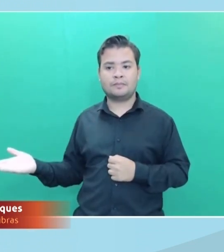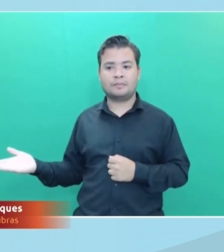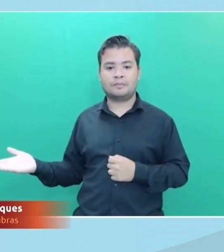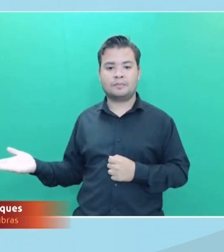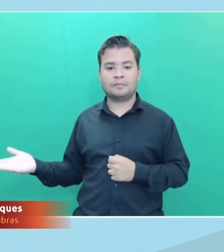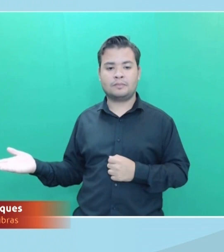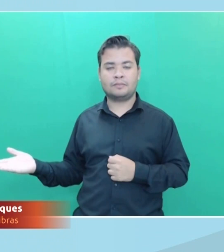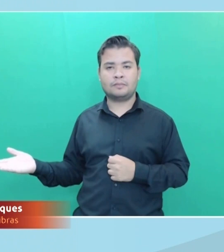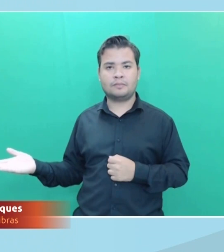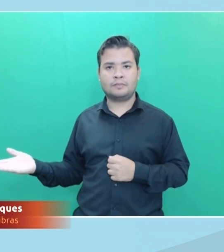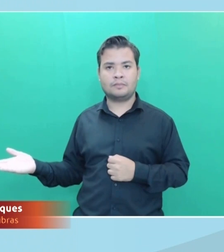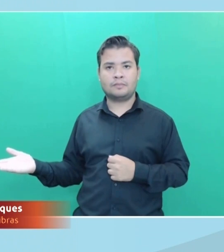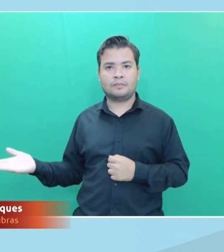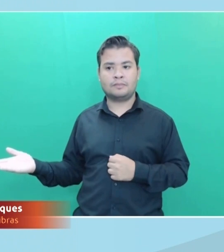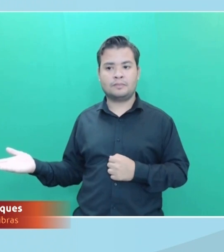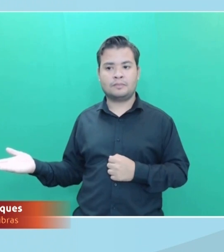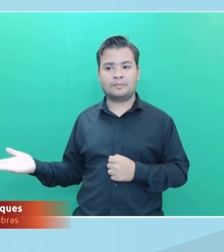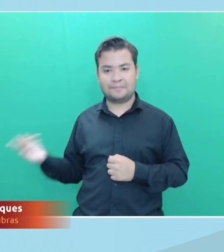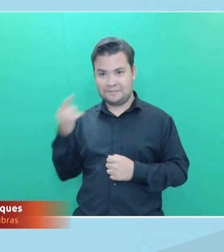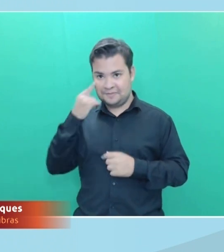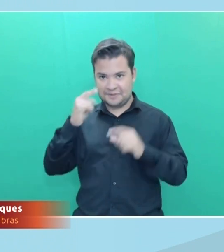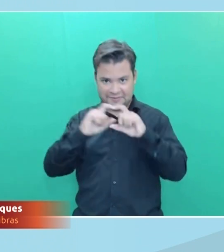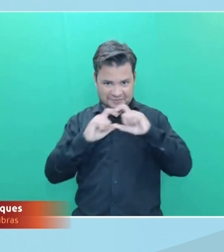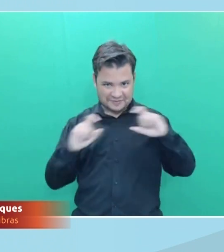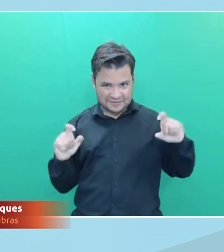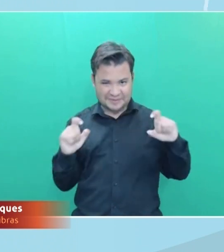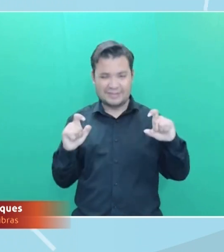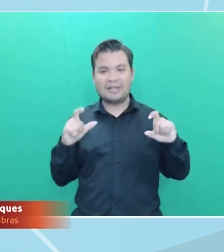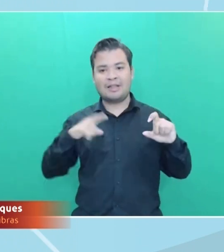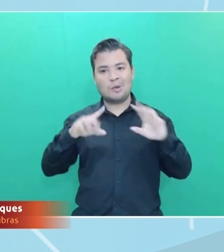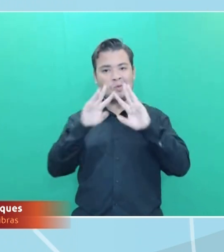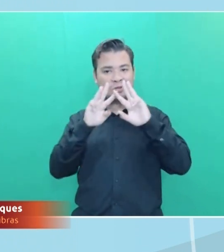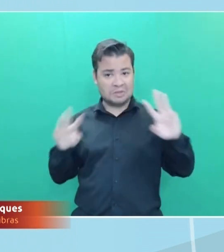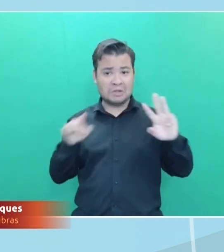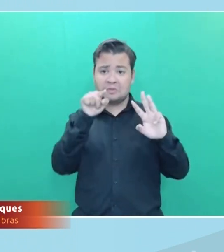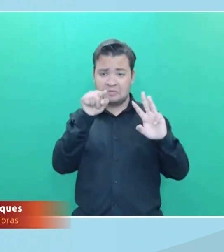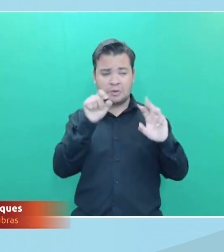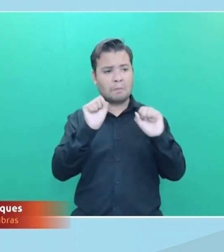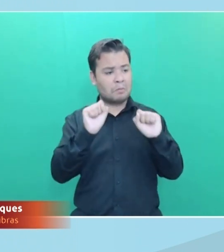acervo.rotas.ufg.br/Centro Cultural. Vou repetir, você pode tirar foto aqui também da nossa tela,